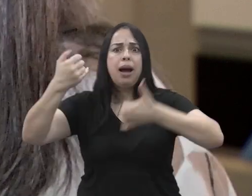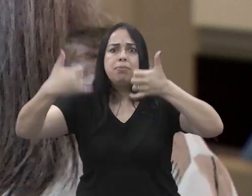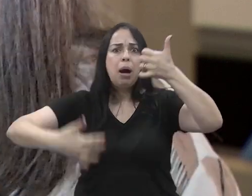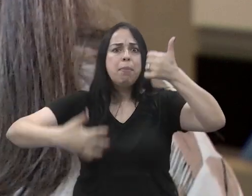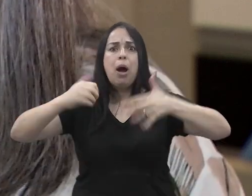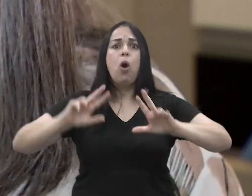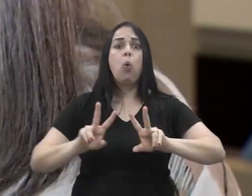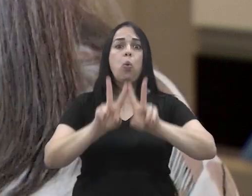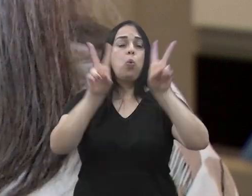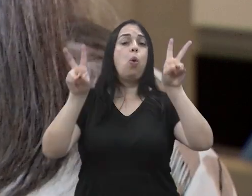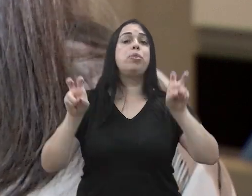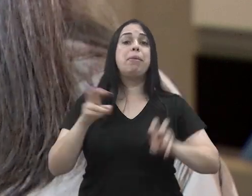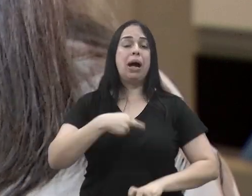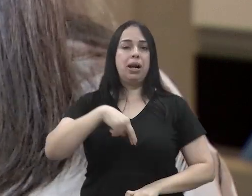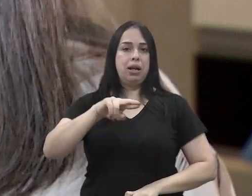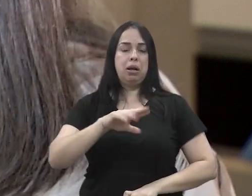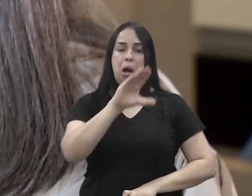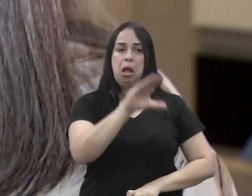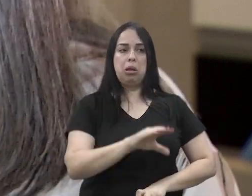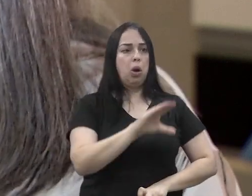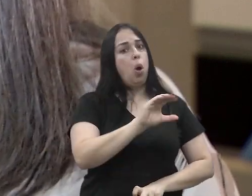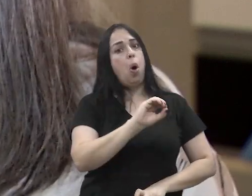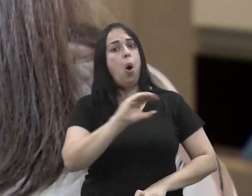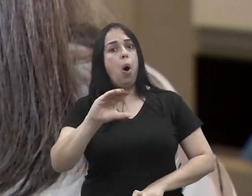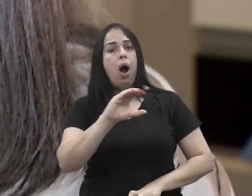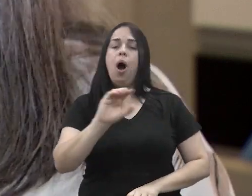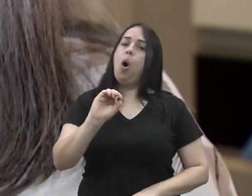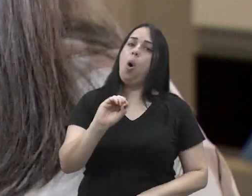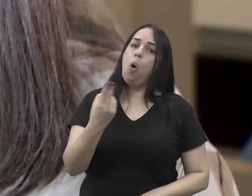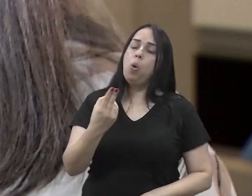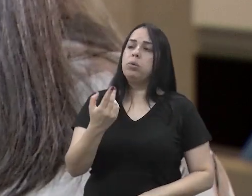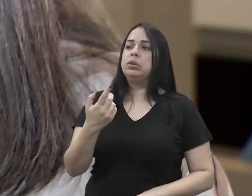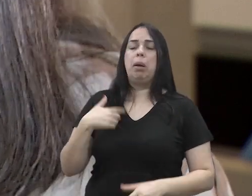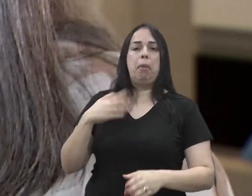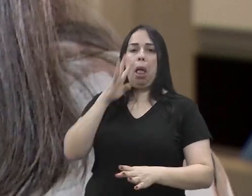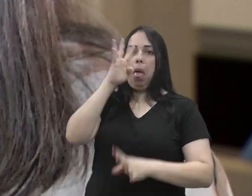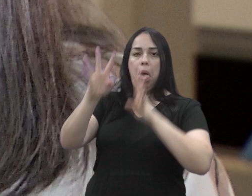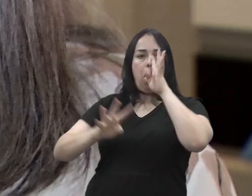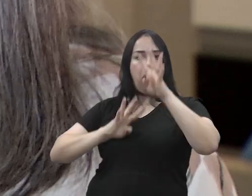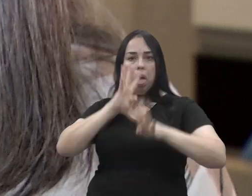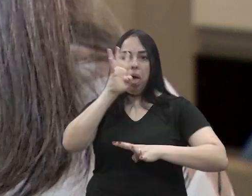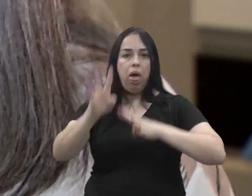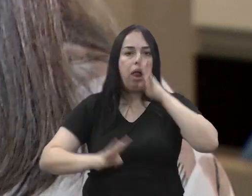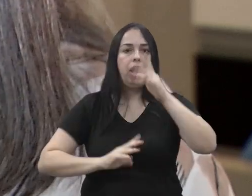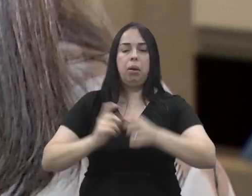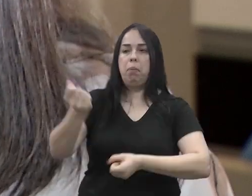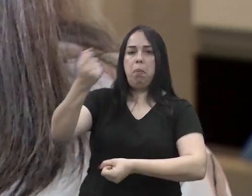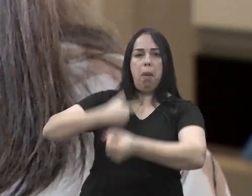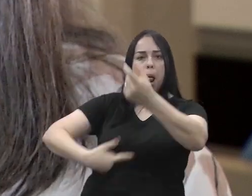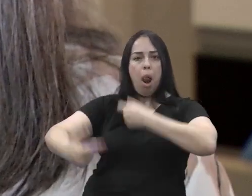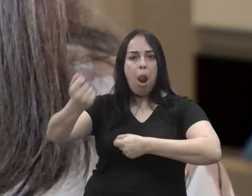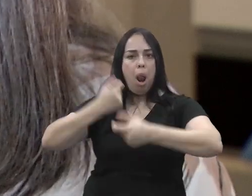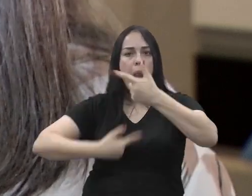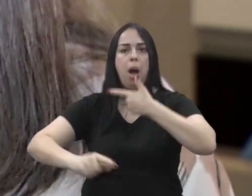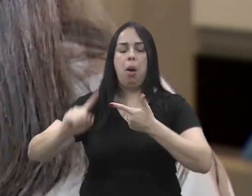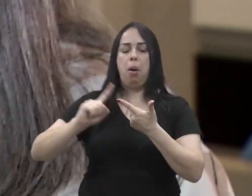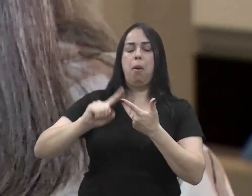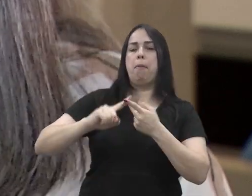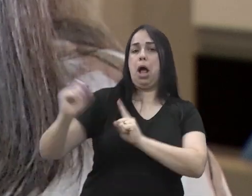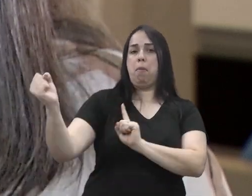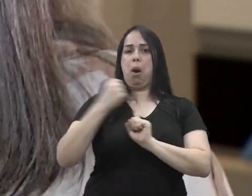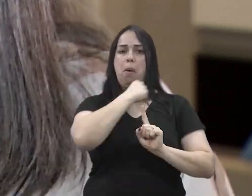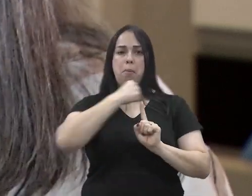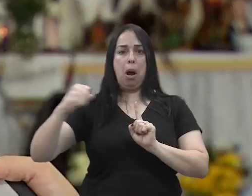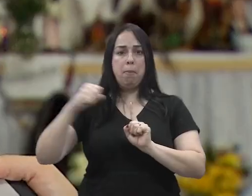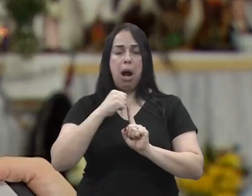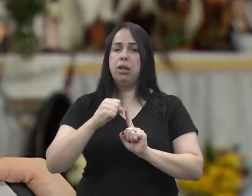qual religião ele é, seja católico ou qualquer outra religião, sem que seja julgado, sem que seja apedrejado, sem que seja